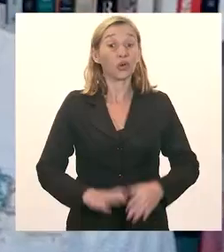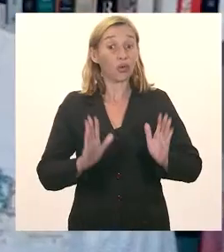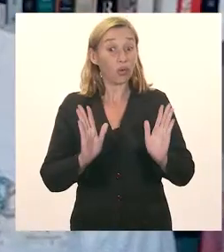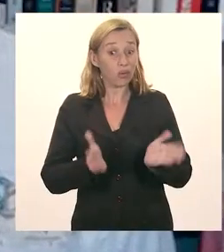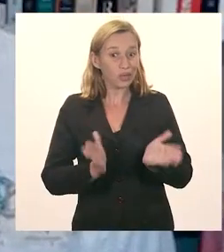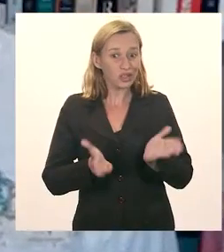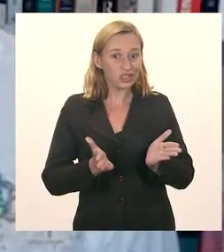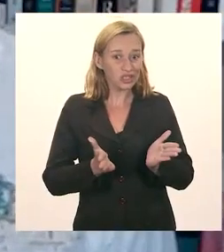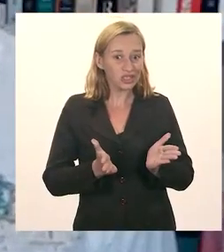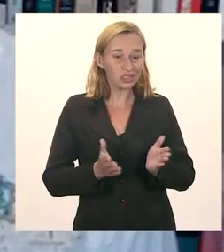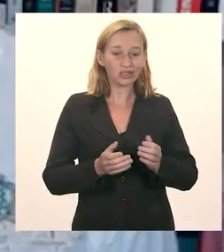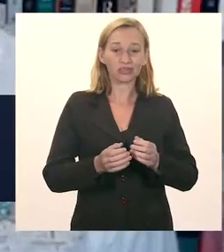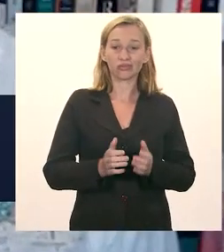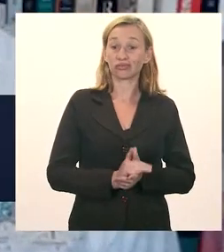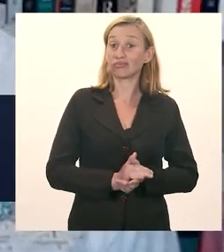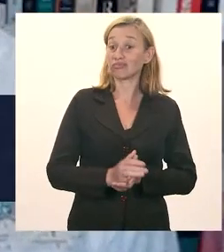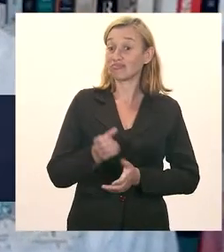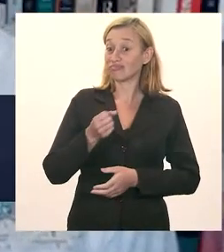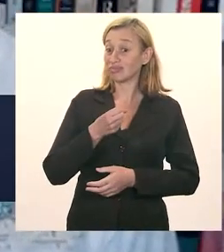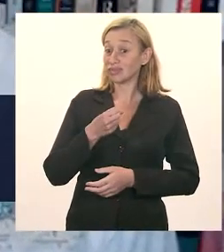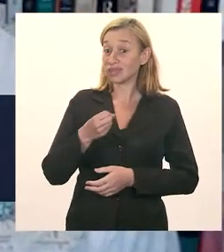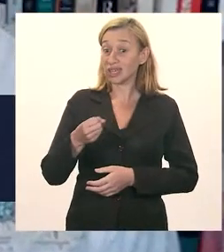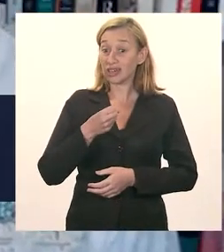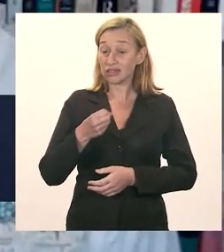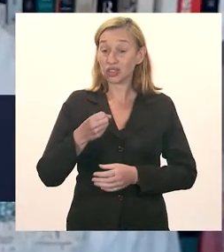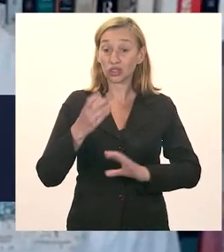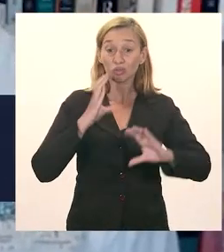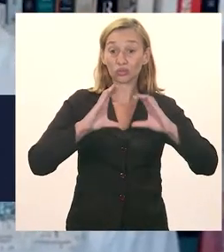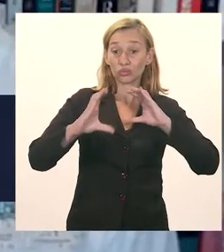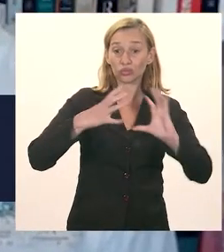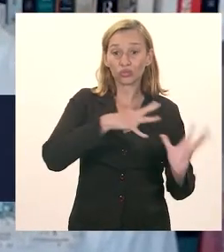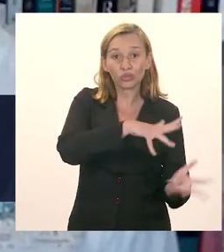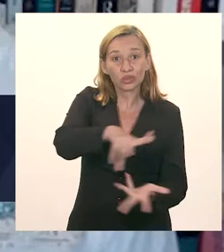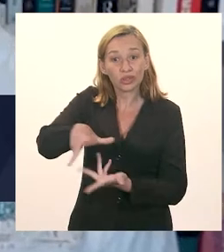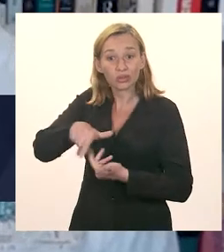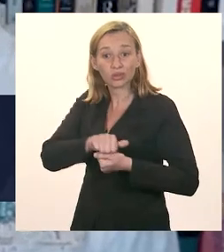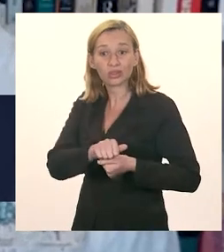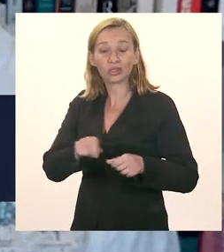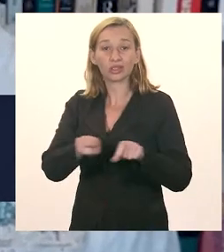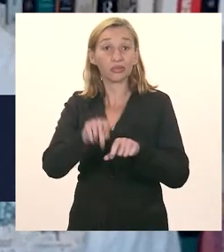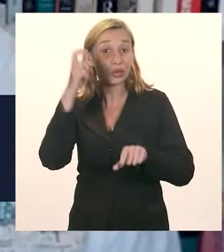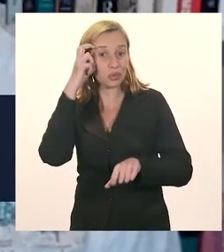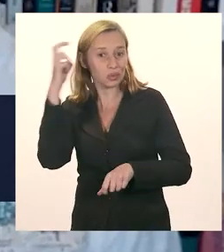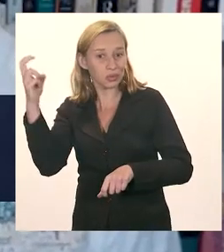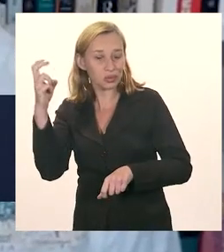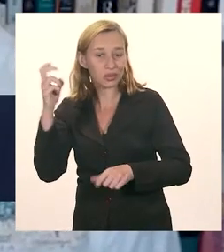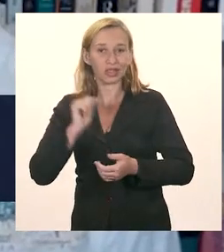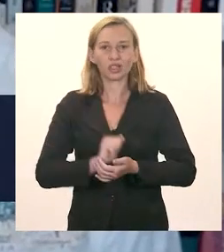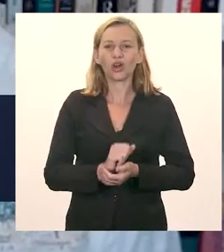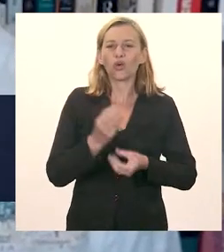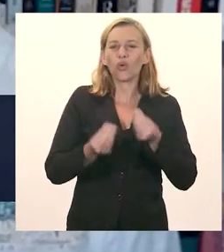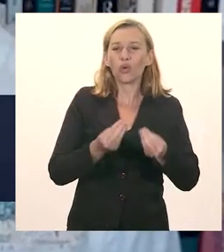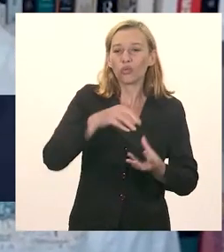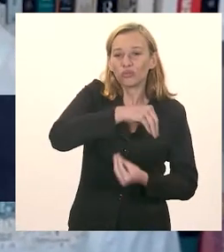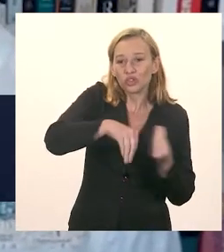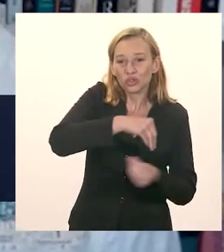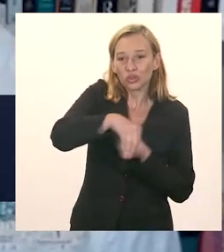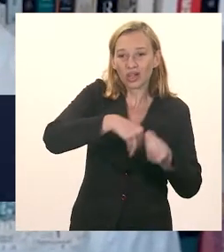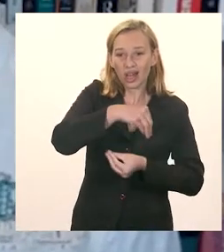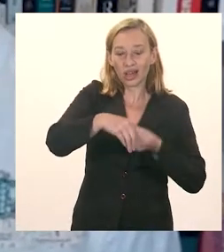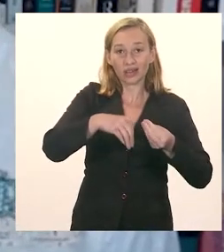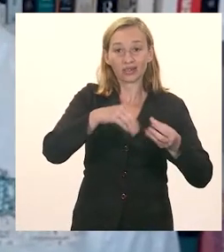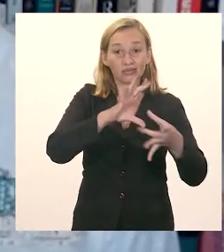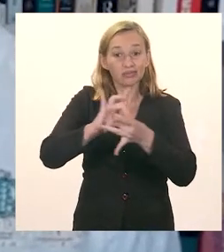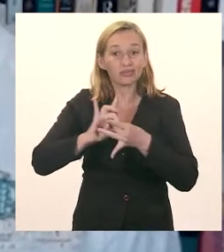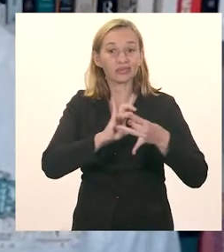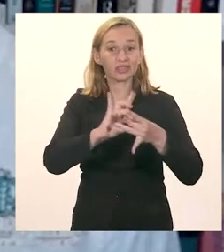No programa de hoje, faremos uma incursão pelo mundo da música e da fusão cultural. Como é possível misturar com